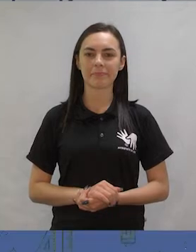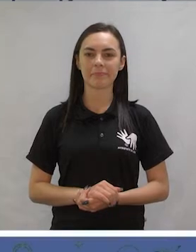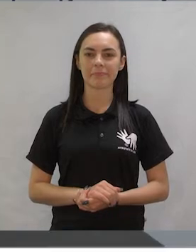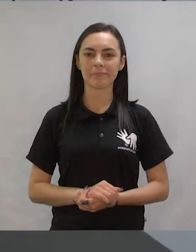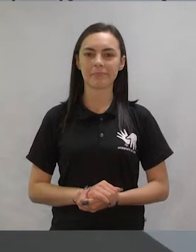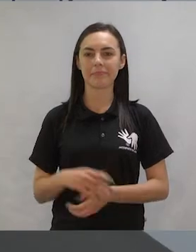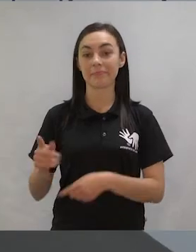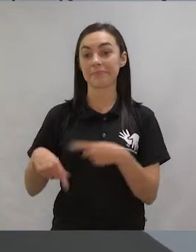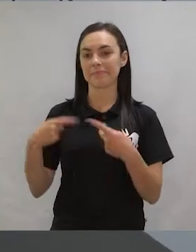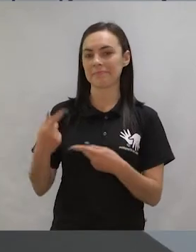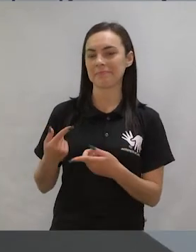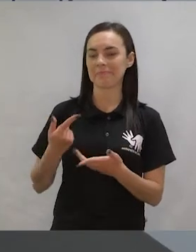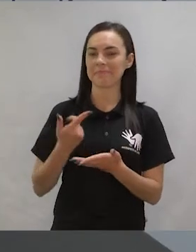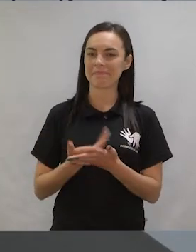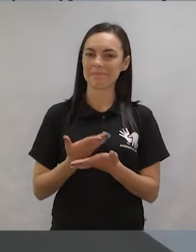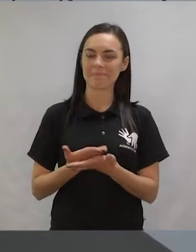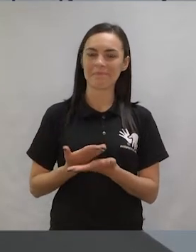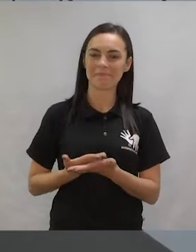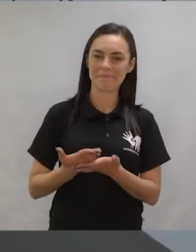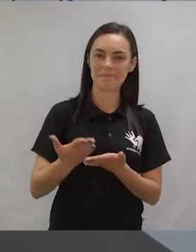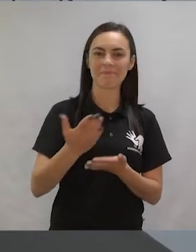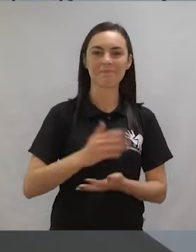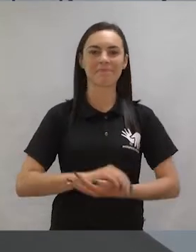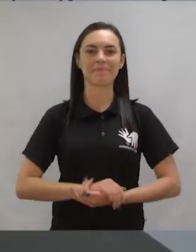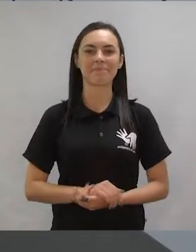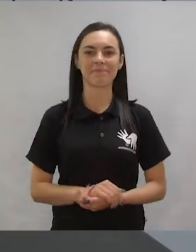para poder dar continuidade na nossa aula, né?